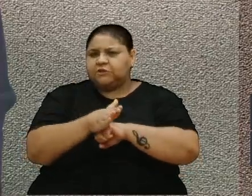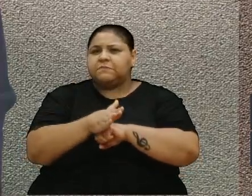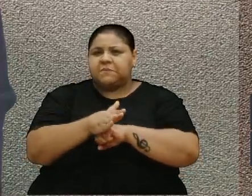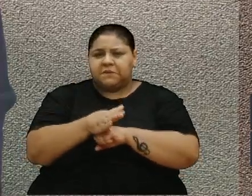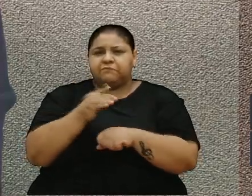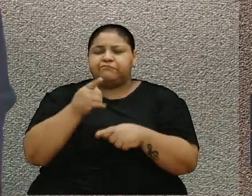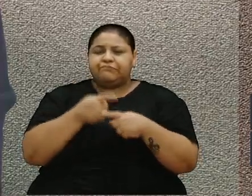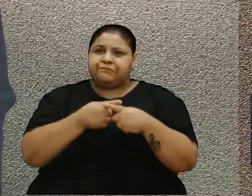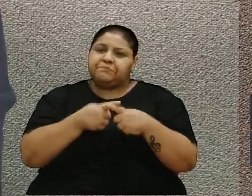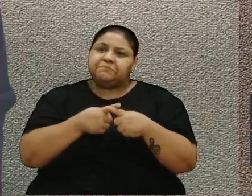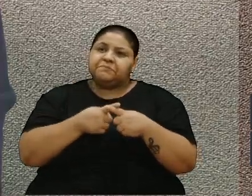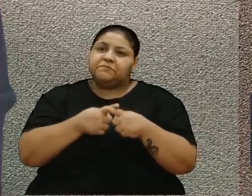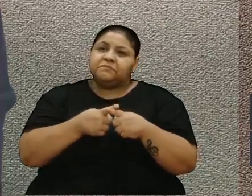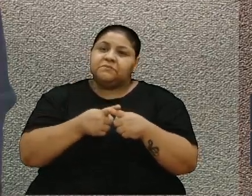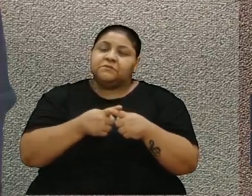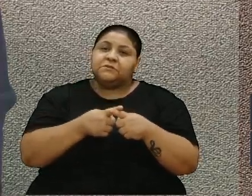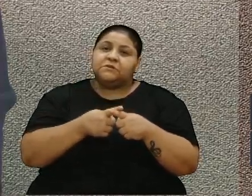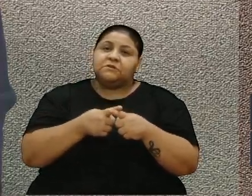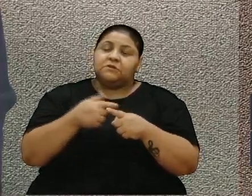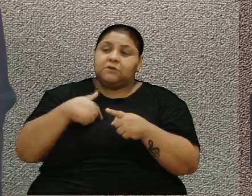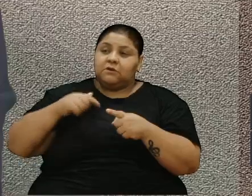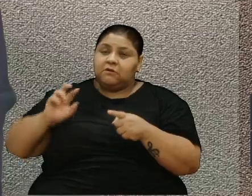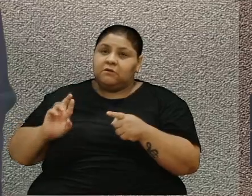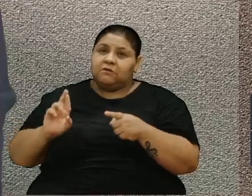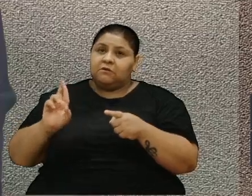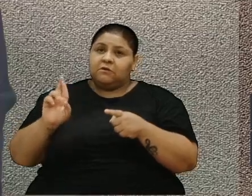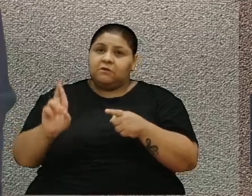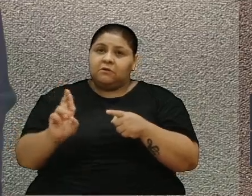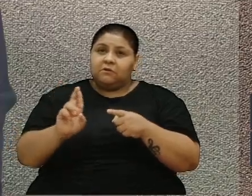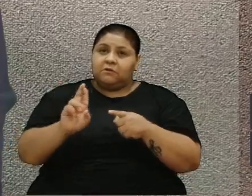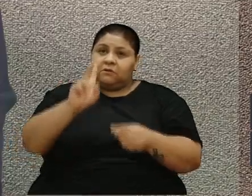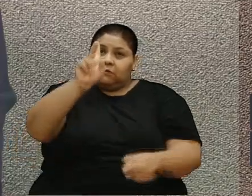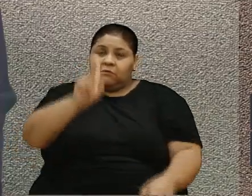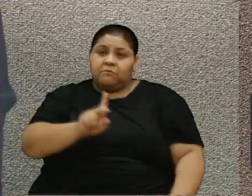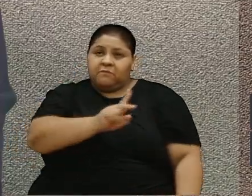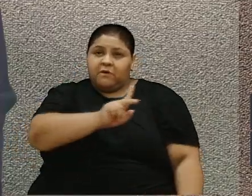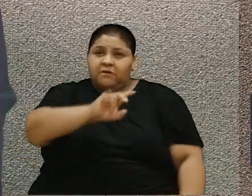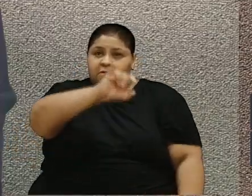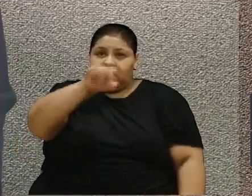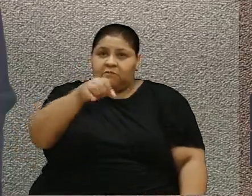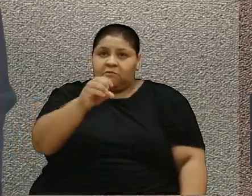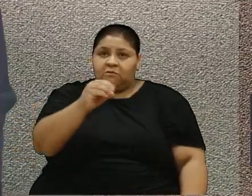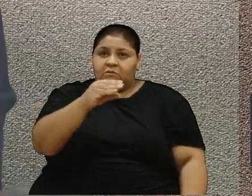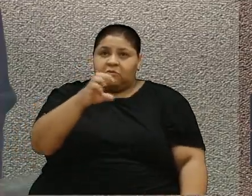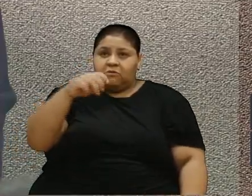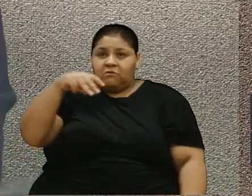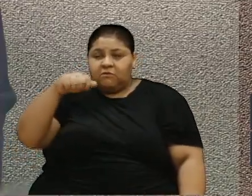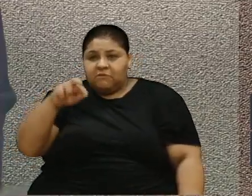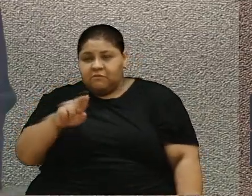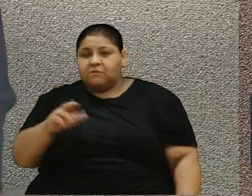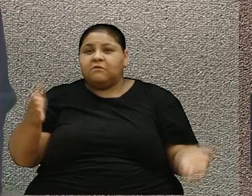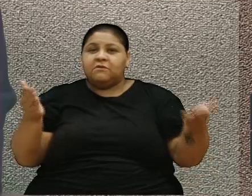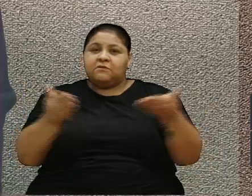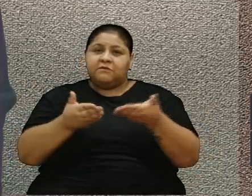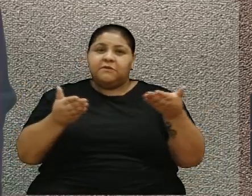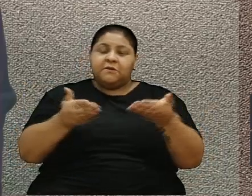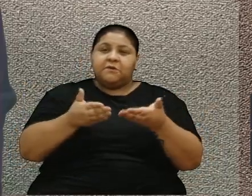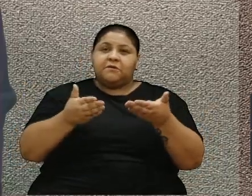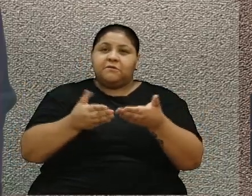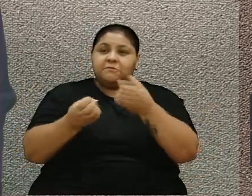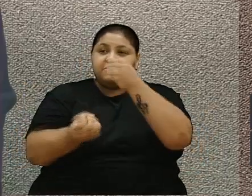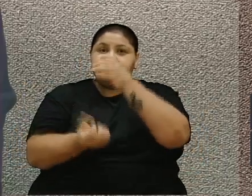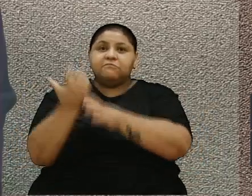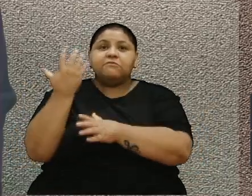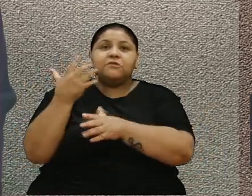presente. E na pessoa do nosso pároco, o padre Josimar, agora recebemos uma grata surpresa também,